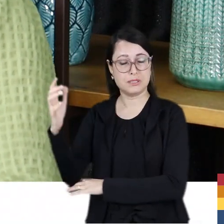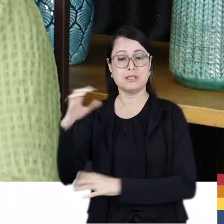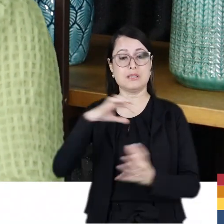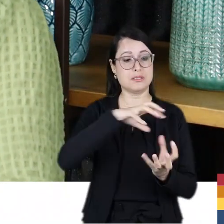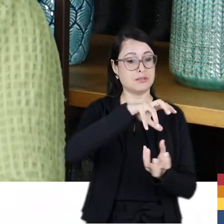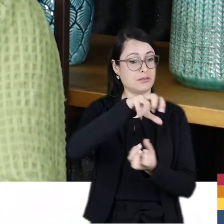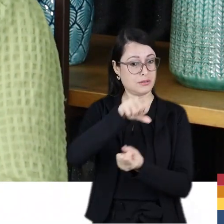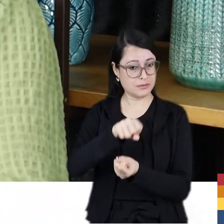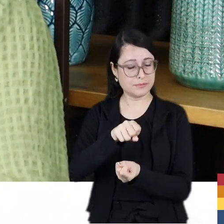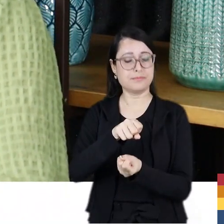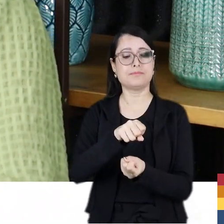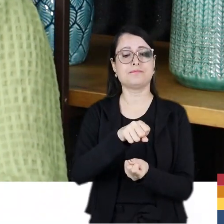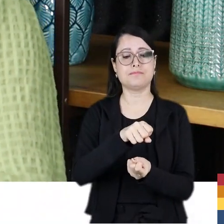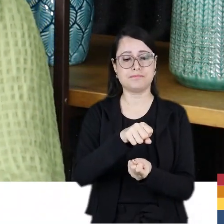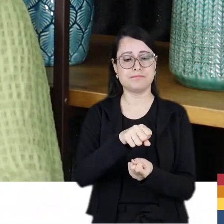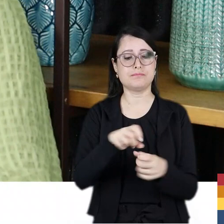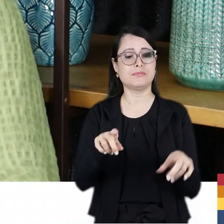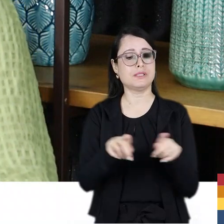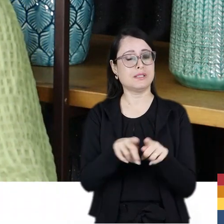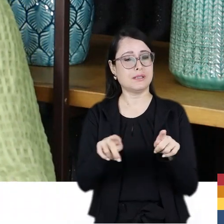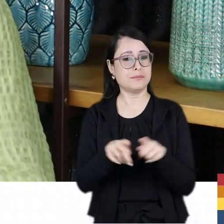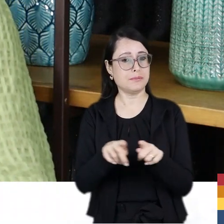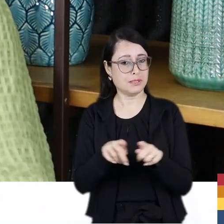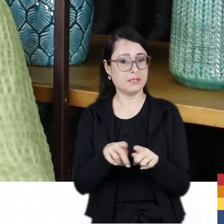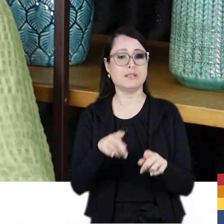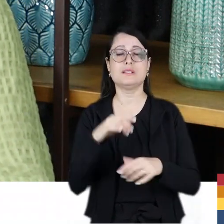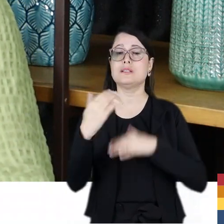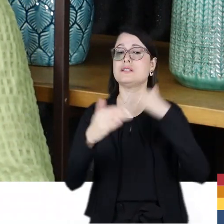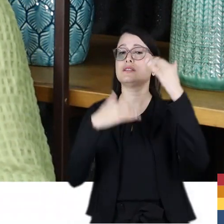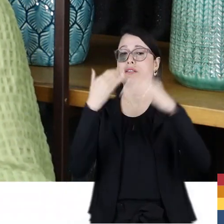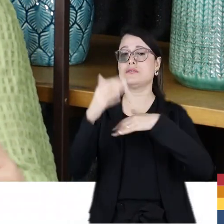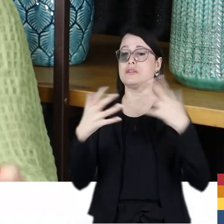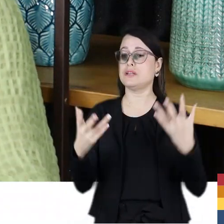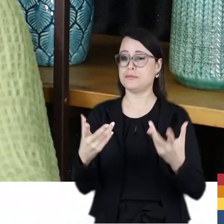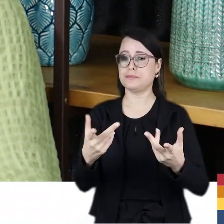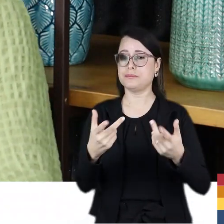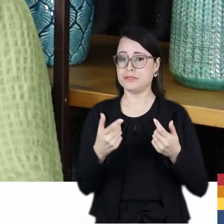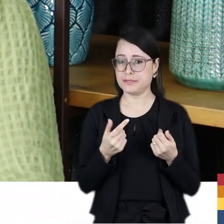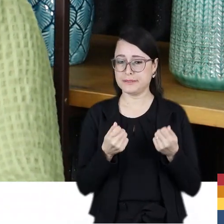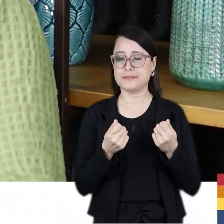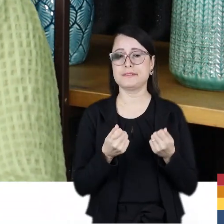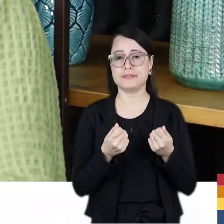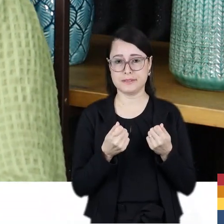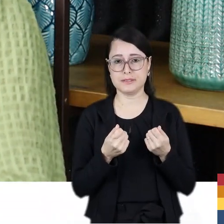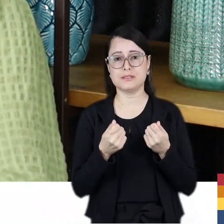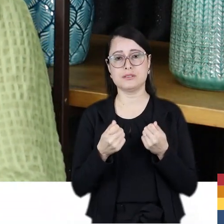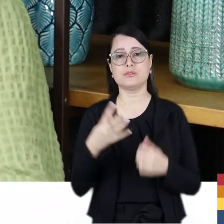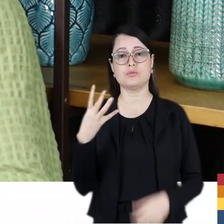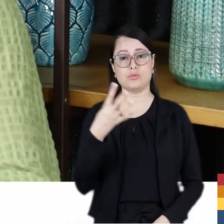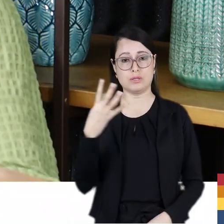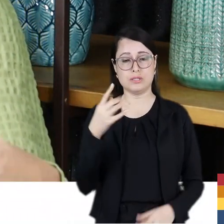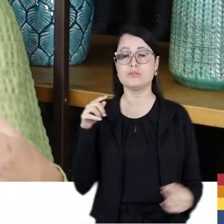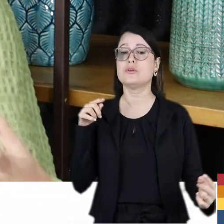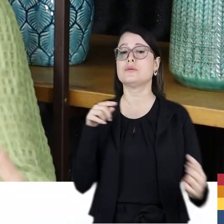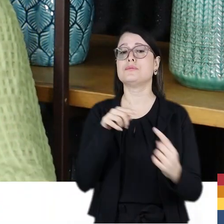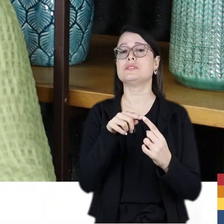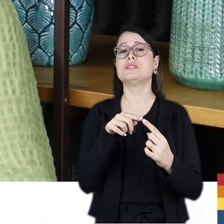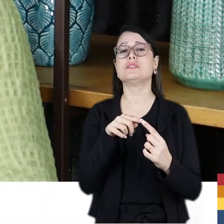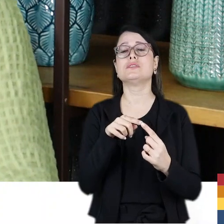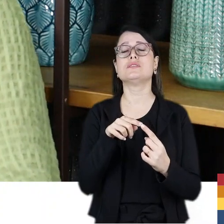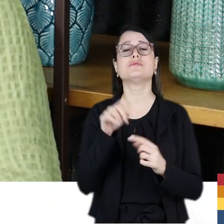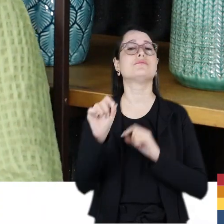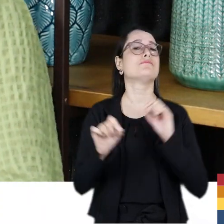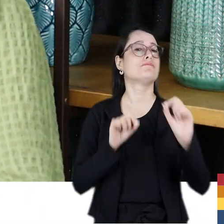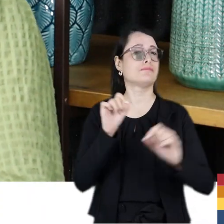sustentabilidade e, além de tudo isso, desenvolvendo habilidades, né? Num quarto objetivo, né? De visão